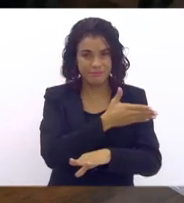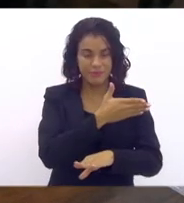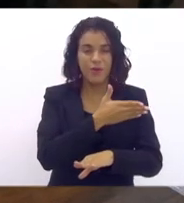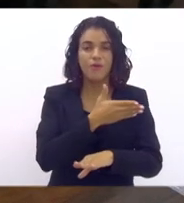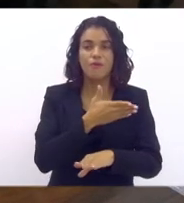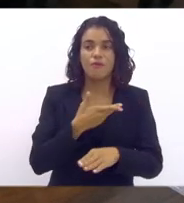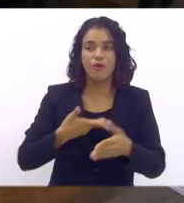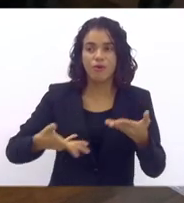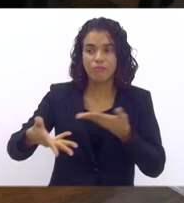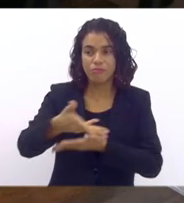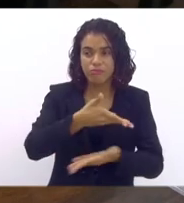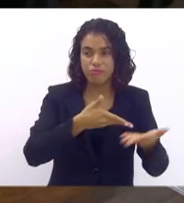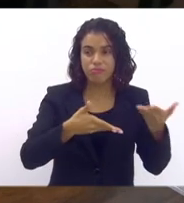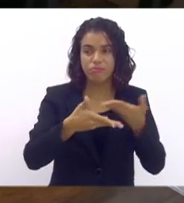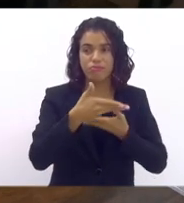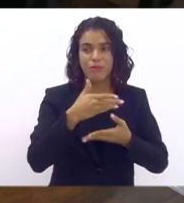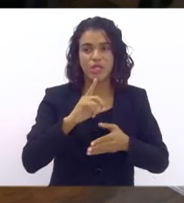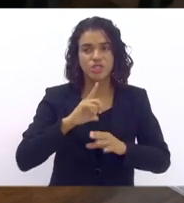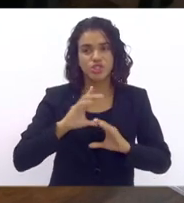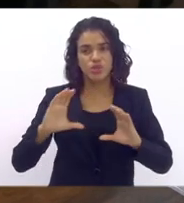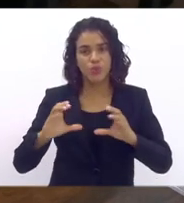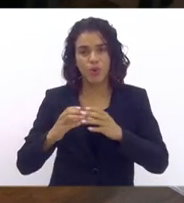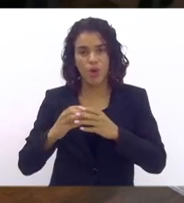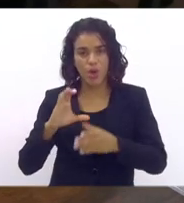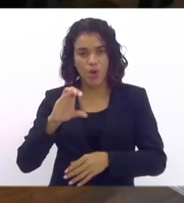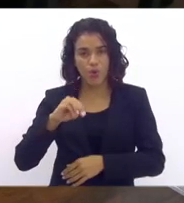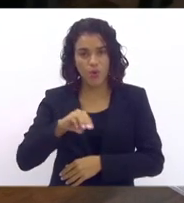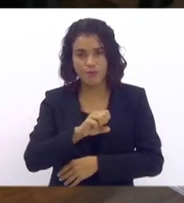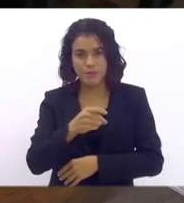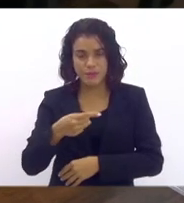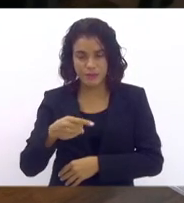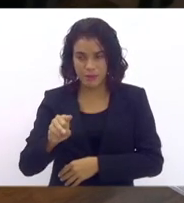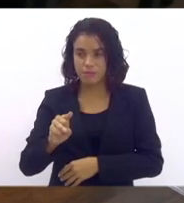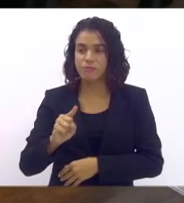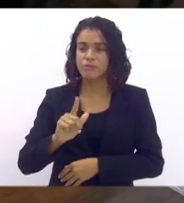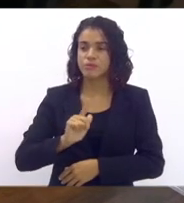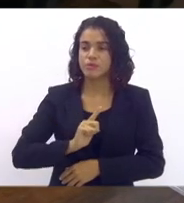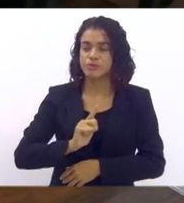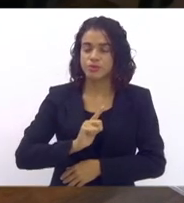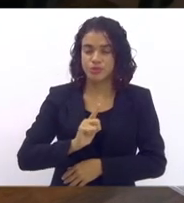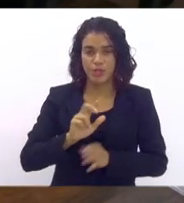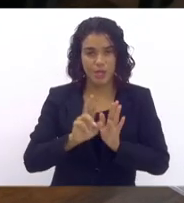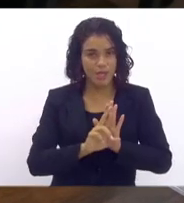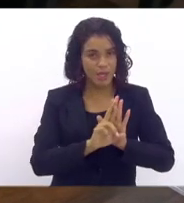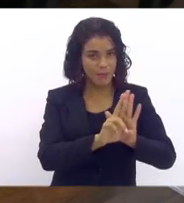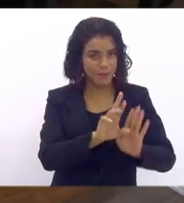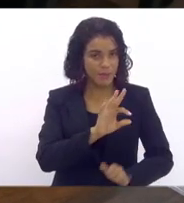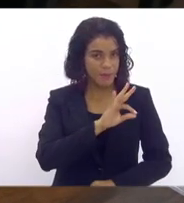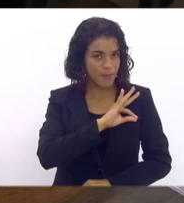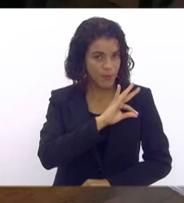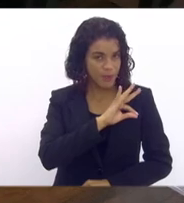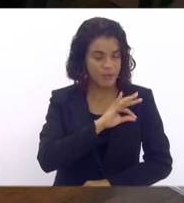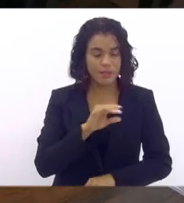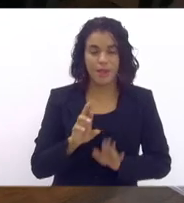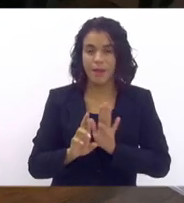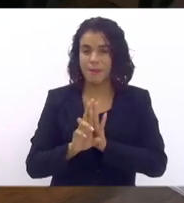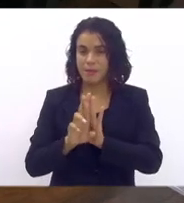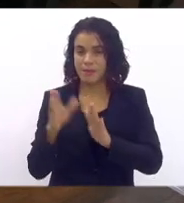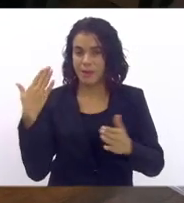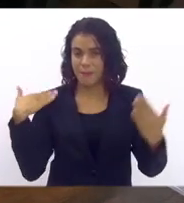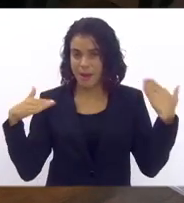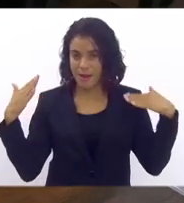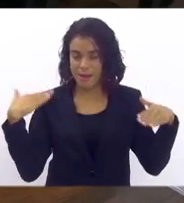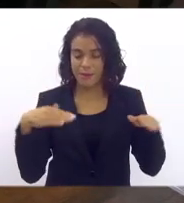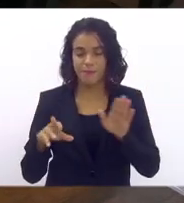pelos representantes estavam aqui que tinha uma comissão uma Força Tarefa isso que tinha representando da polícia feder da Marinha do